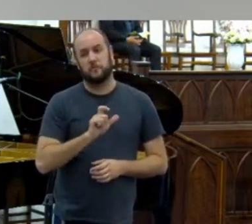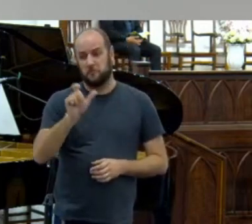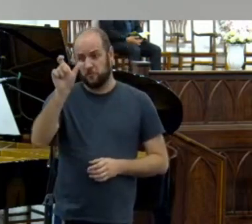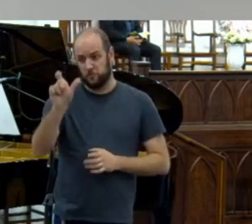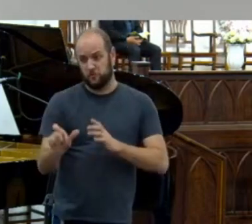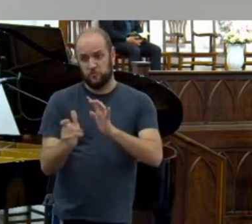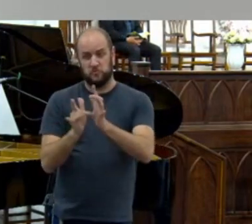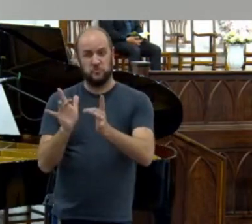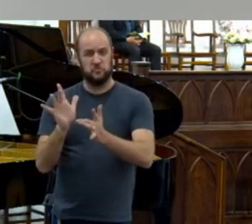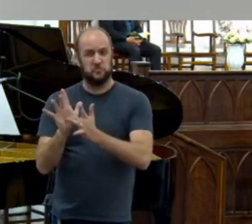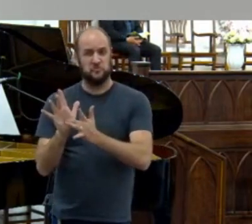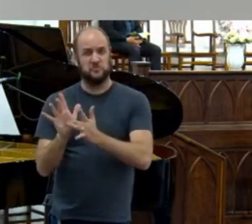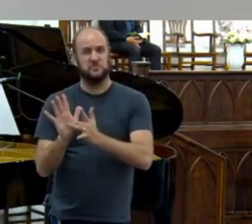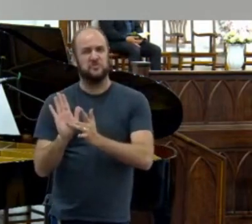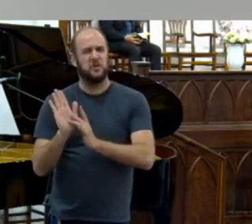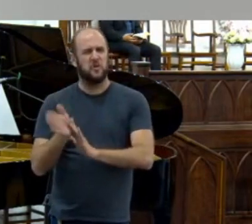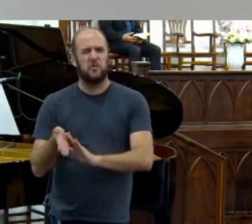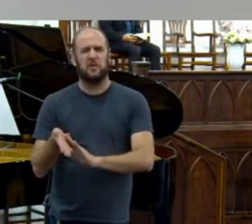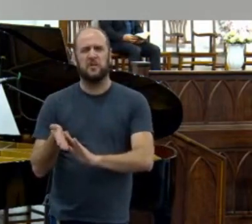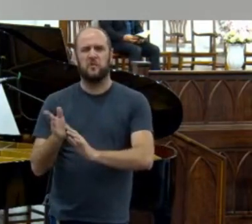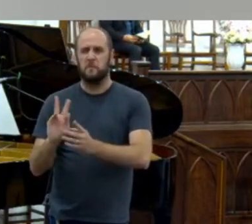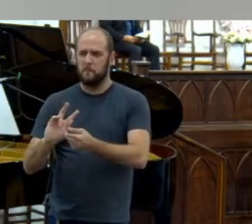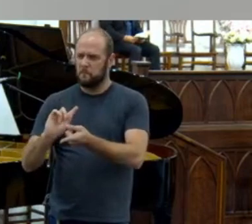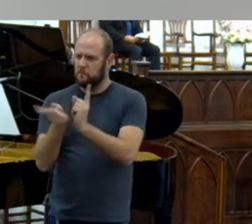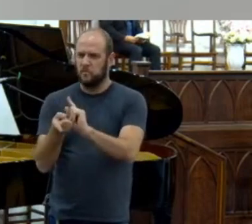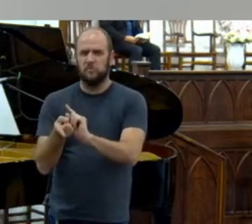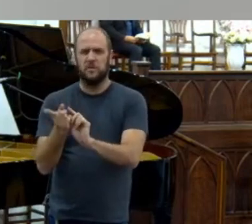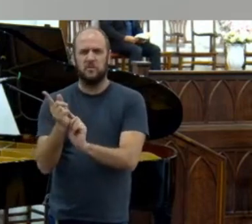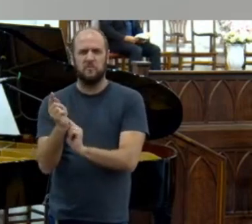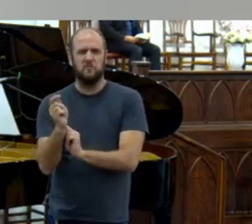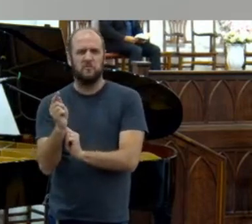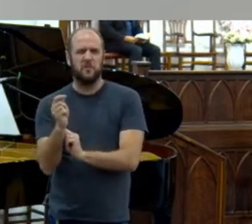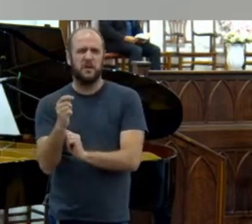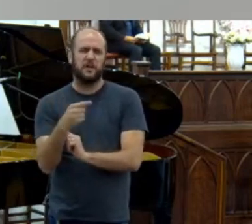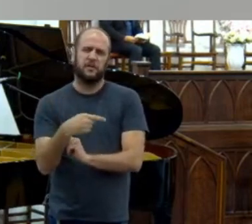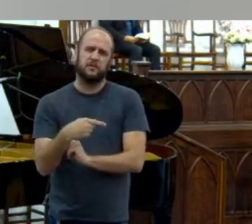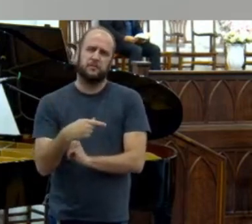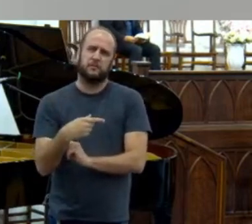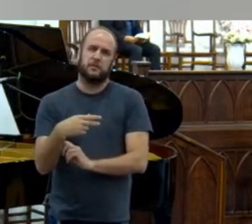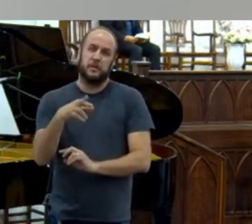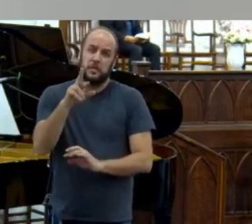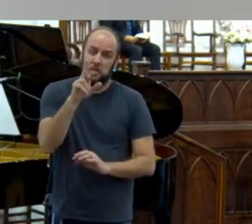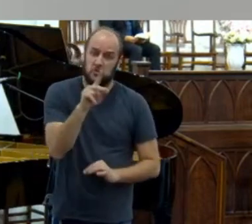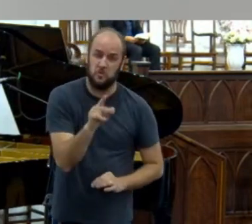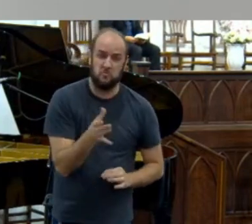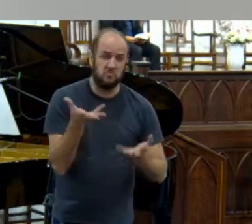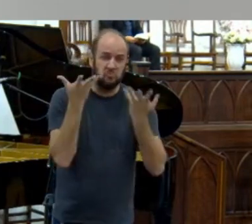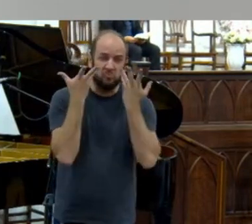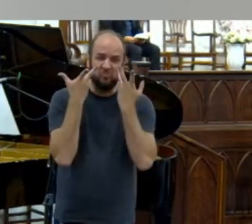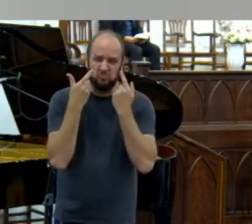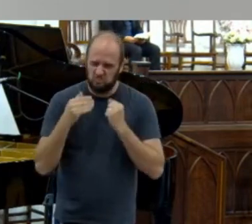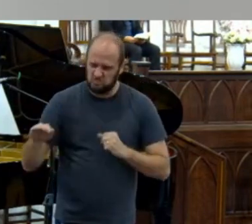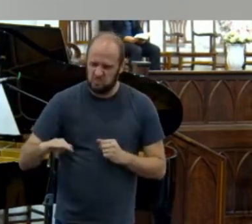um verme. Nesta existência, sua vida foi a como de um réptil,